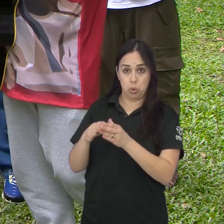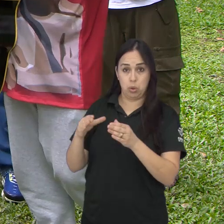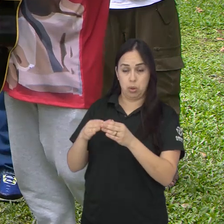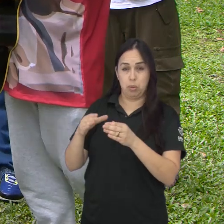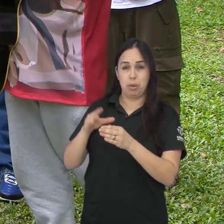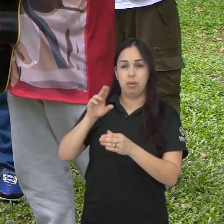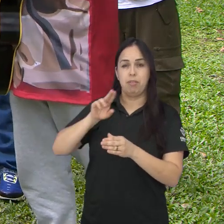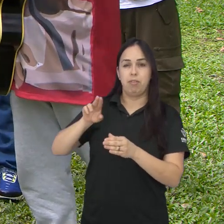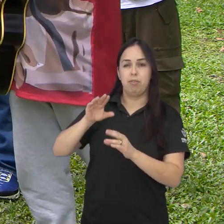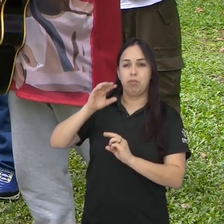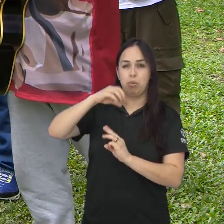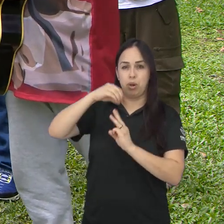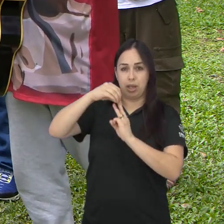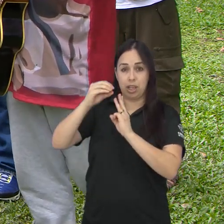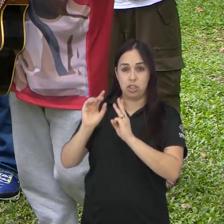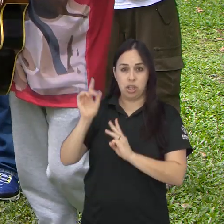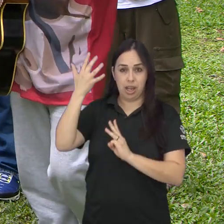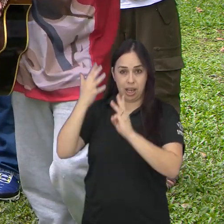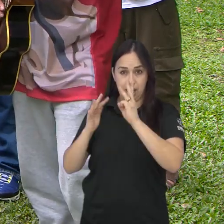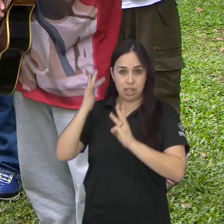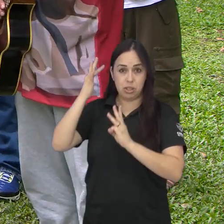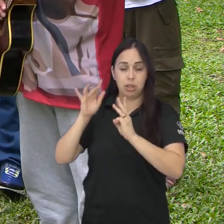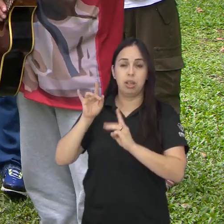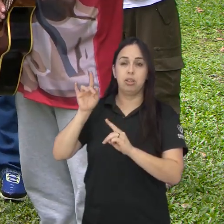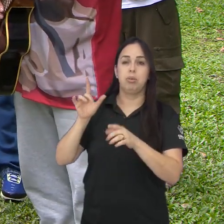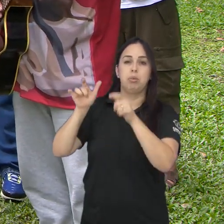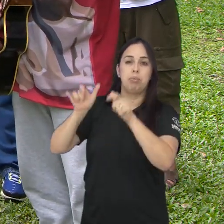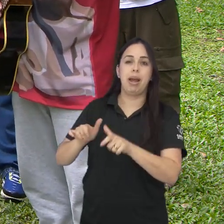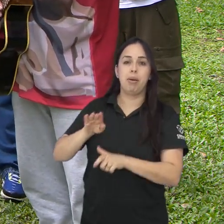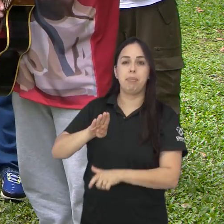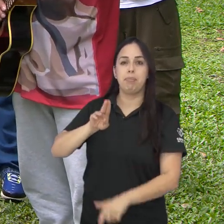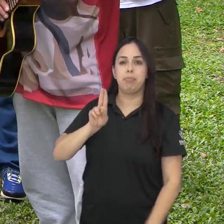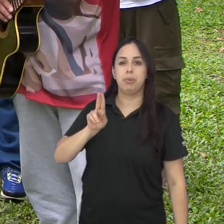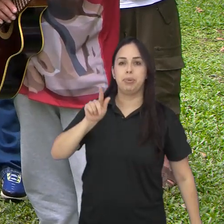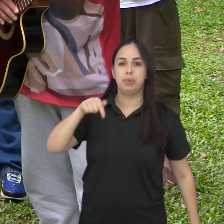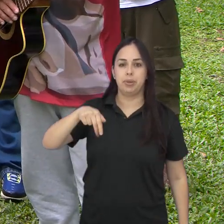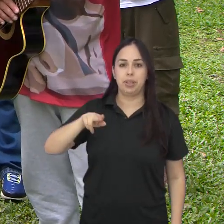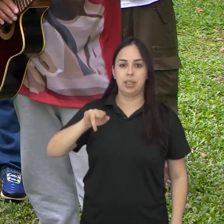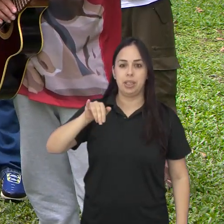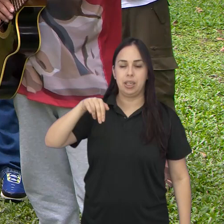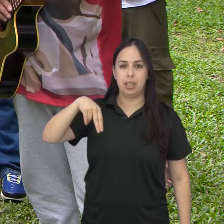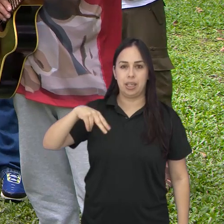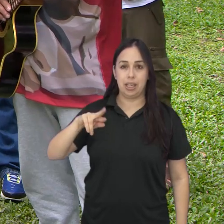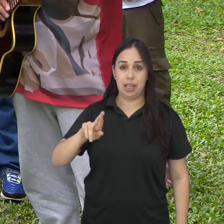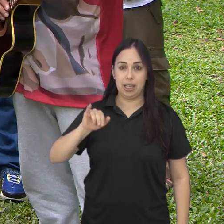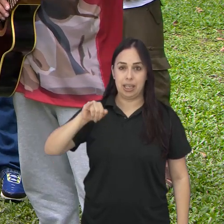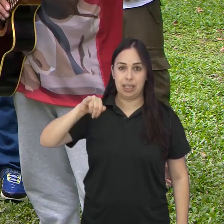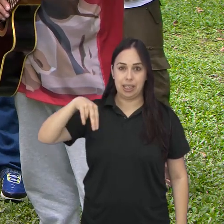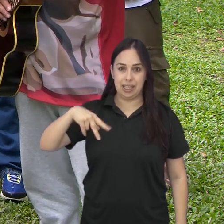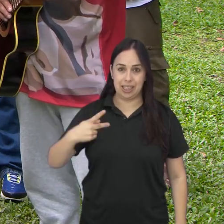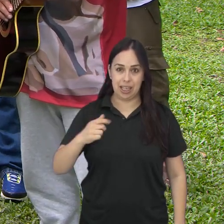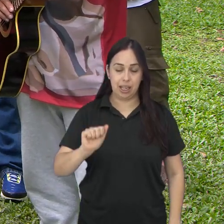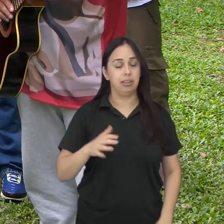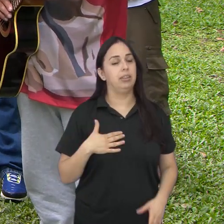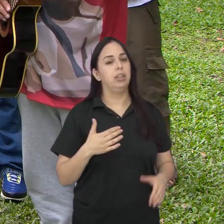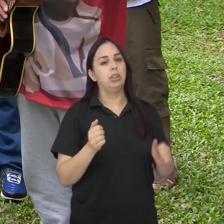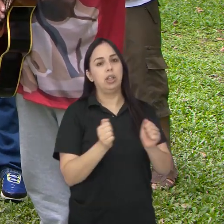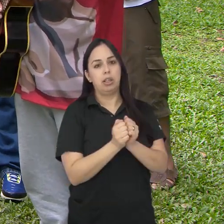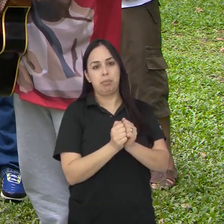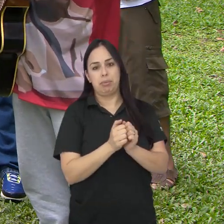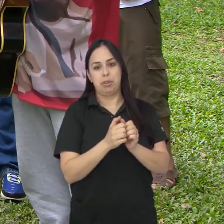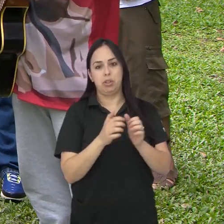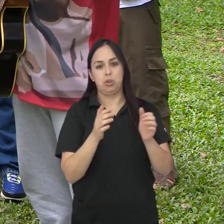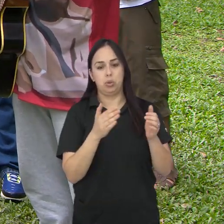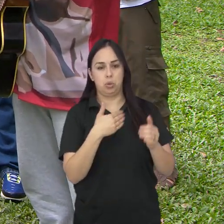Jesus do Buquirinha, né? E quem mais está te acompanhando aqui para a entrevista, Luciano? Boa tarde a todos. Quem está me acompanhando aqui é o